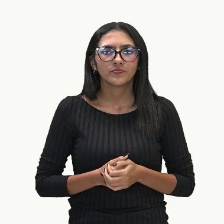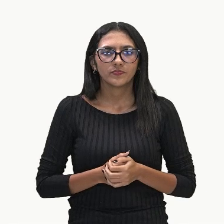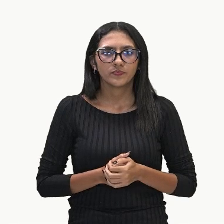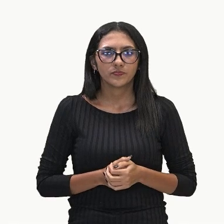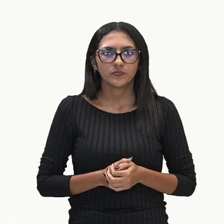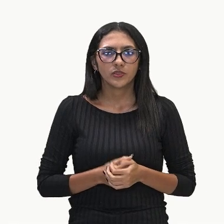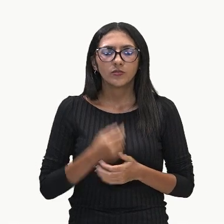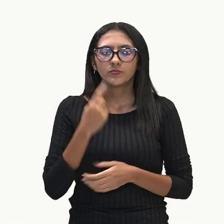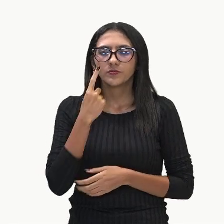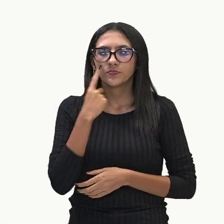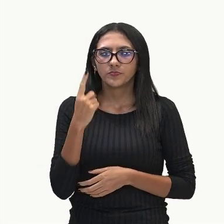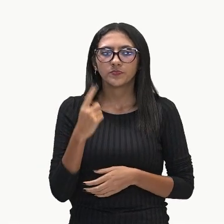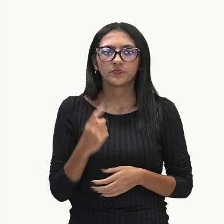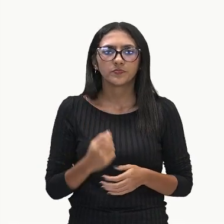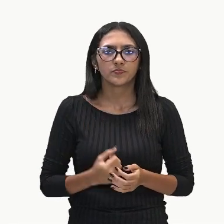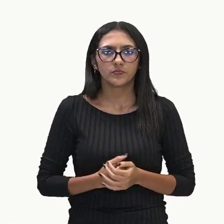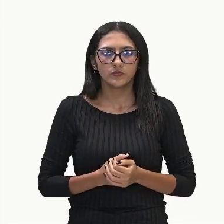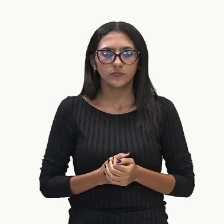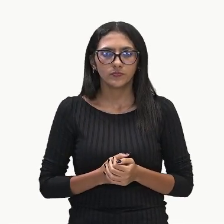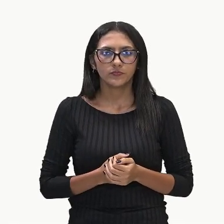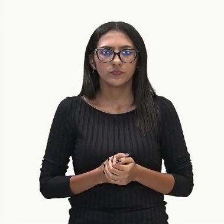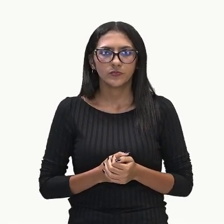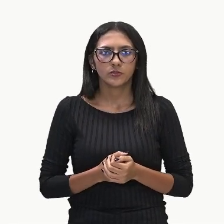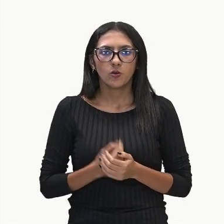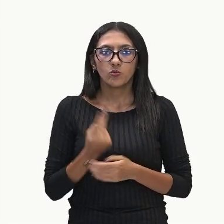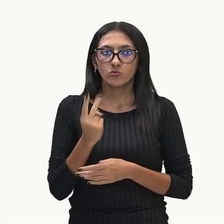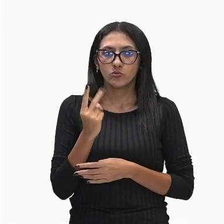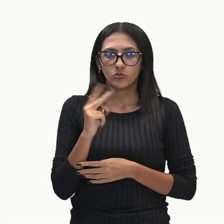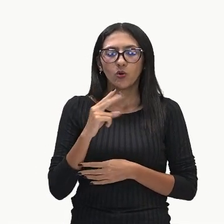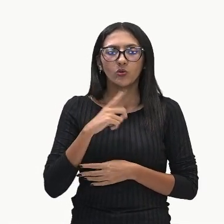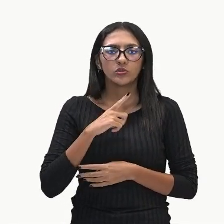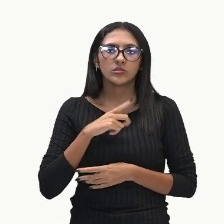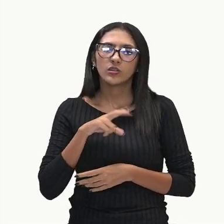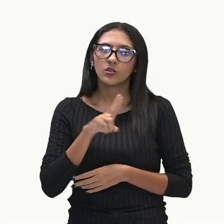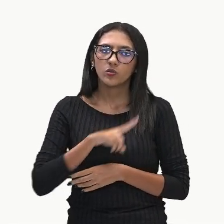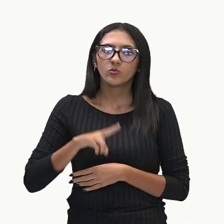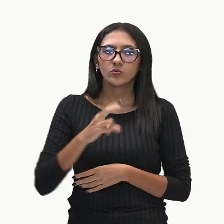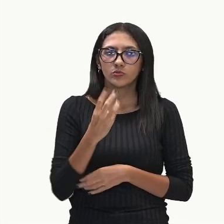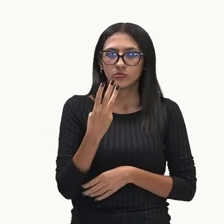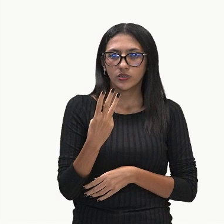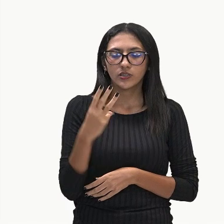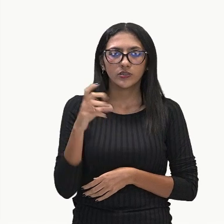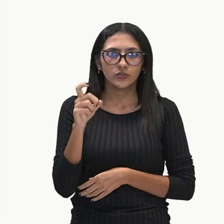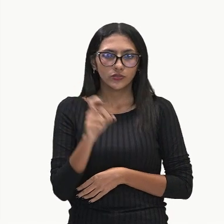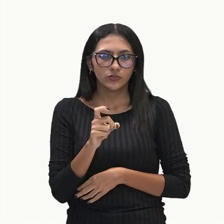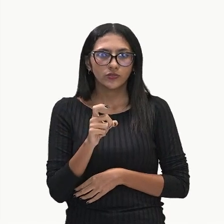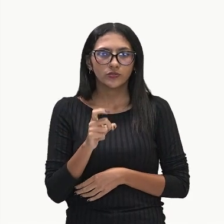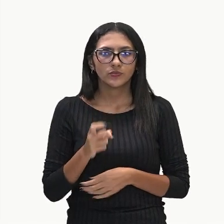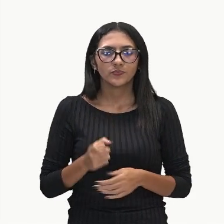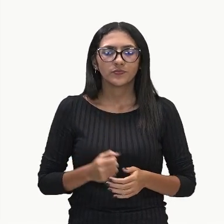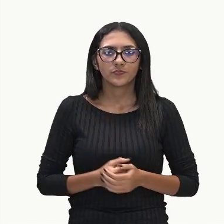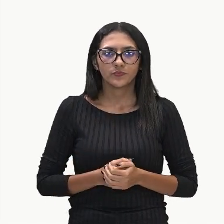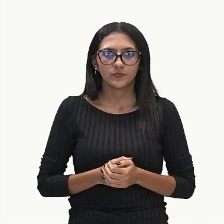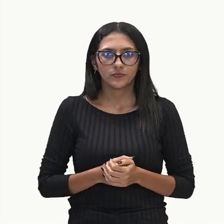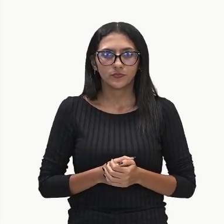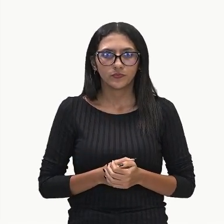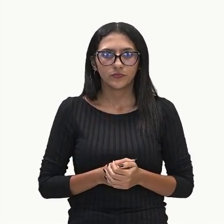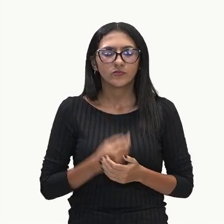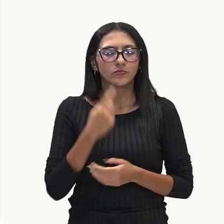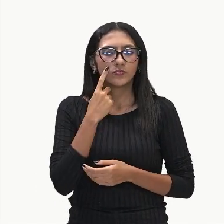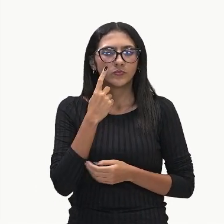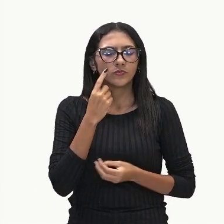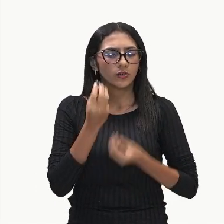Ó? Observe que ambos os termos têm 3x como fator comum. Vamos investigar como é que ele